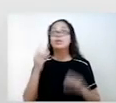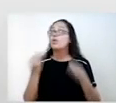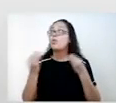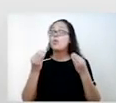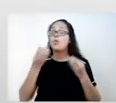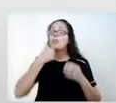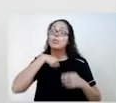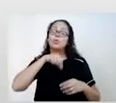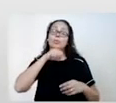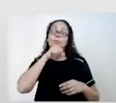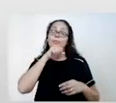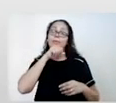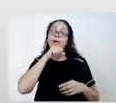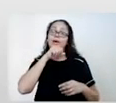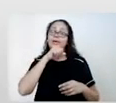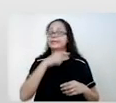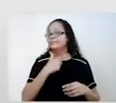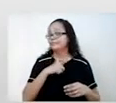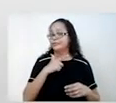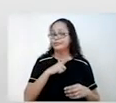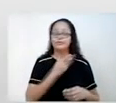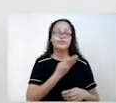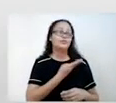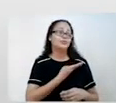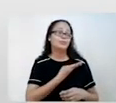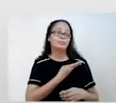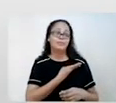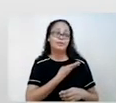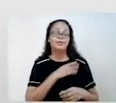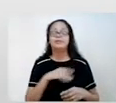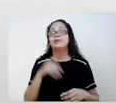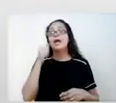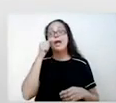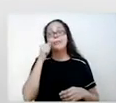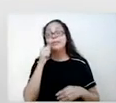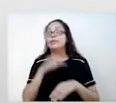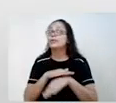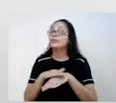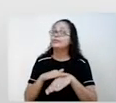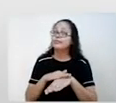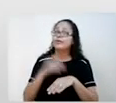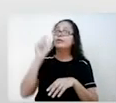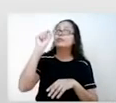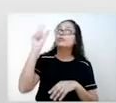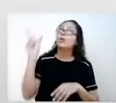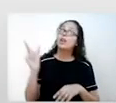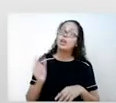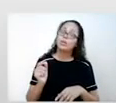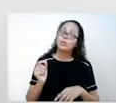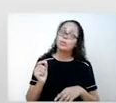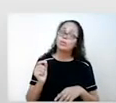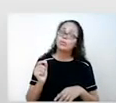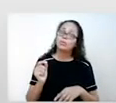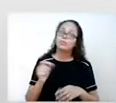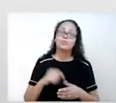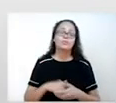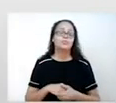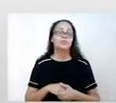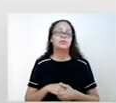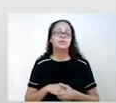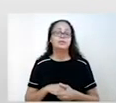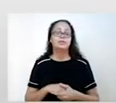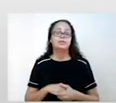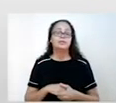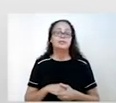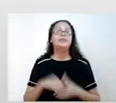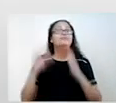é, ela não tinha muito amigos, a amiga dela era a Lua, ela conversa com a Lua, ela fala que ela tinha mania de colecionar coisas. Então